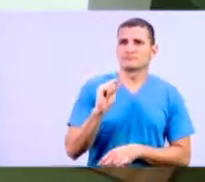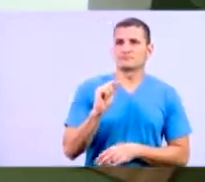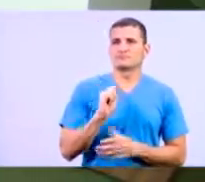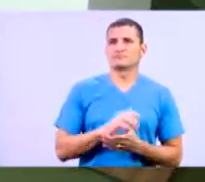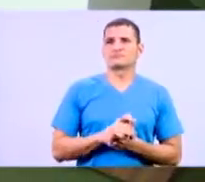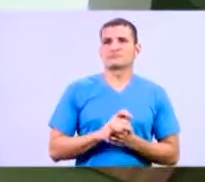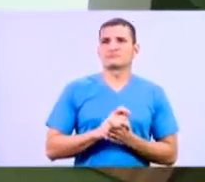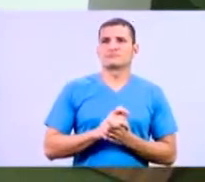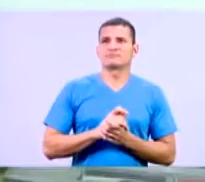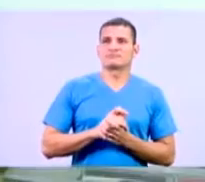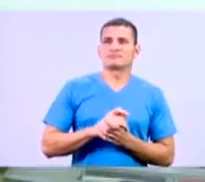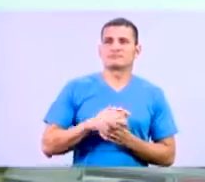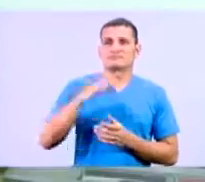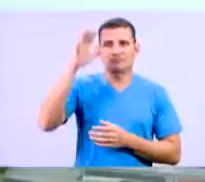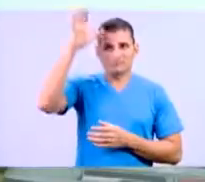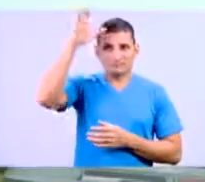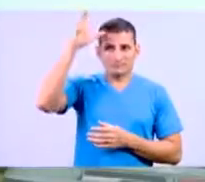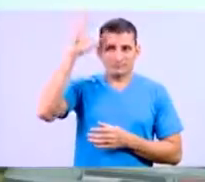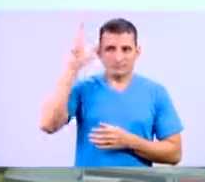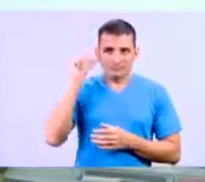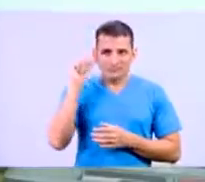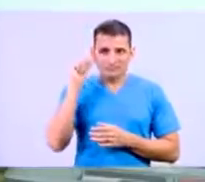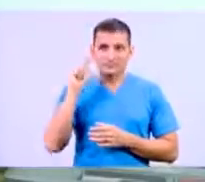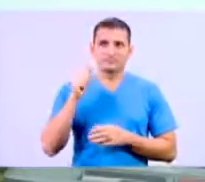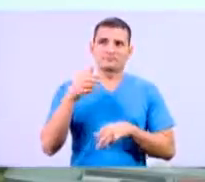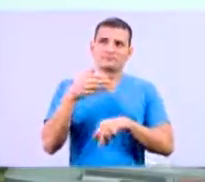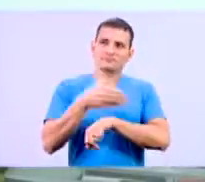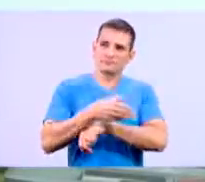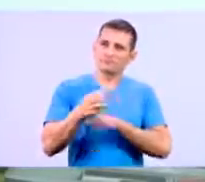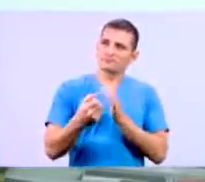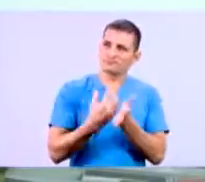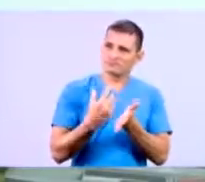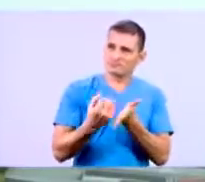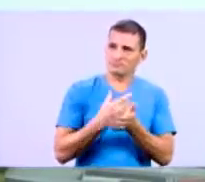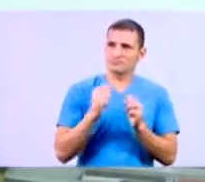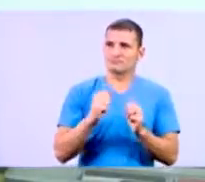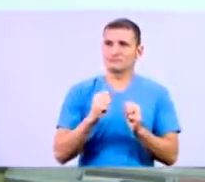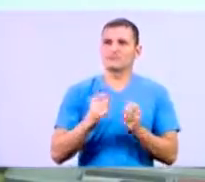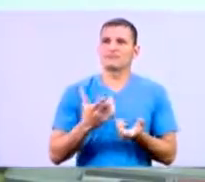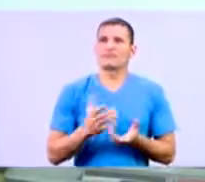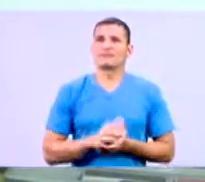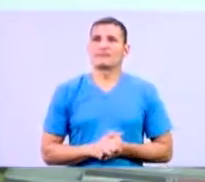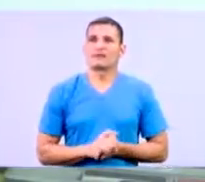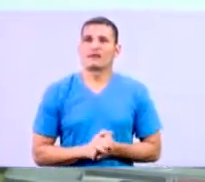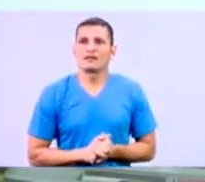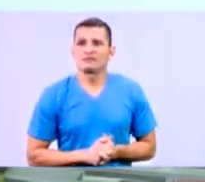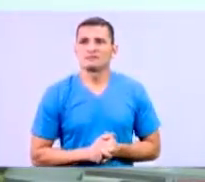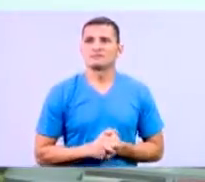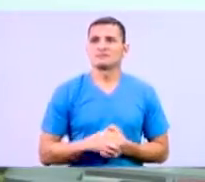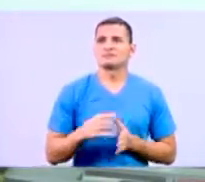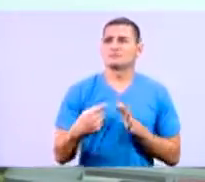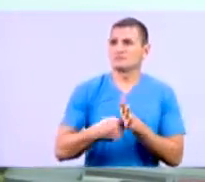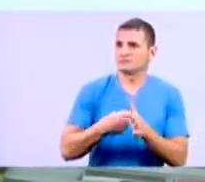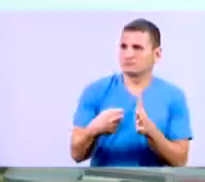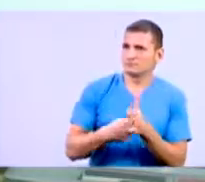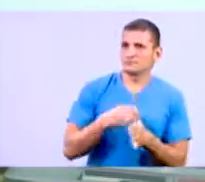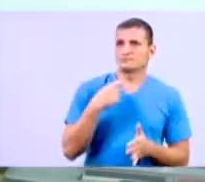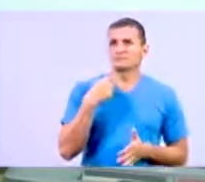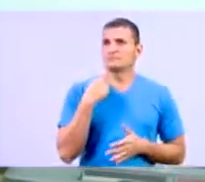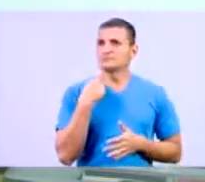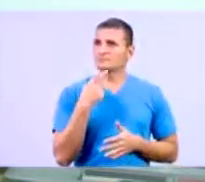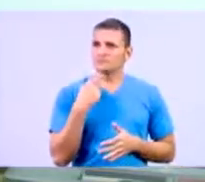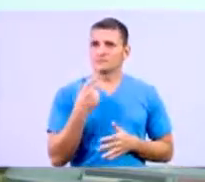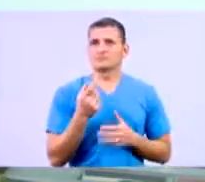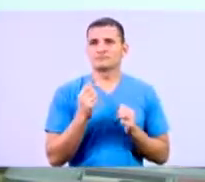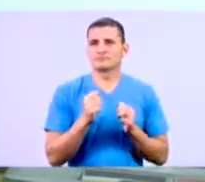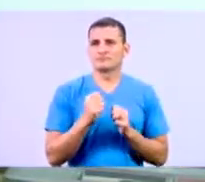do Acre, que é atendido aqui por nós. Mande mensagem aqui para a gente, converse conosco. Podem mandar suas perguntas dos alunos aí, que a